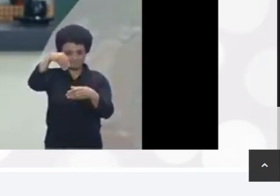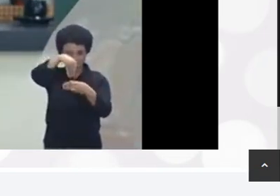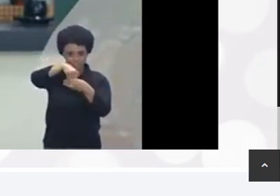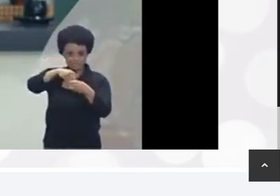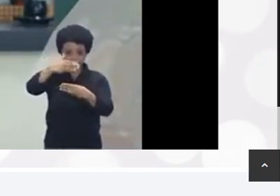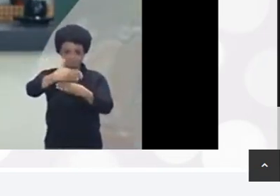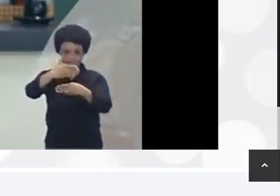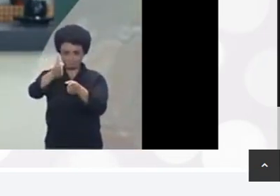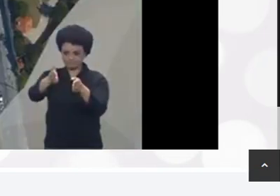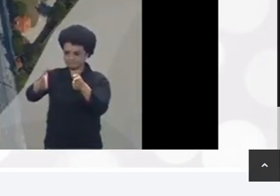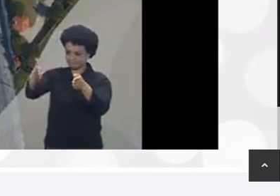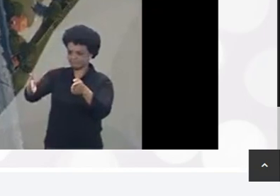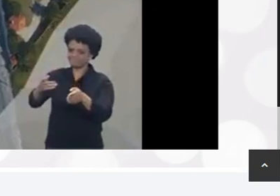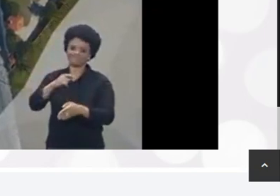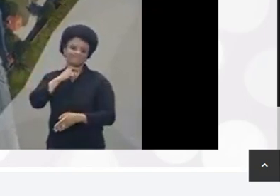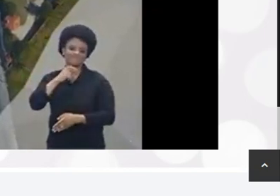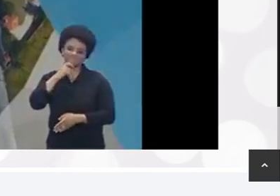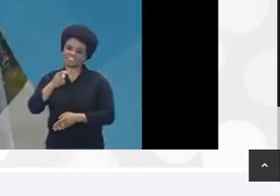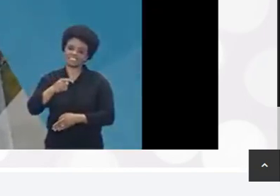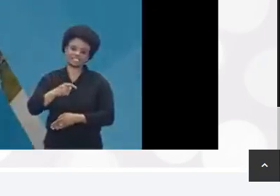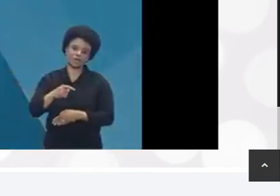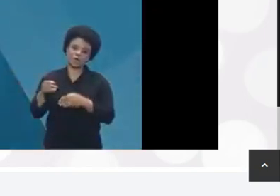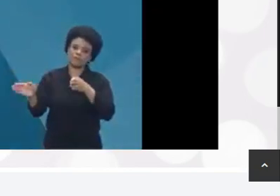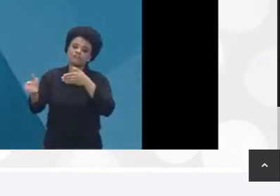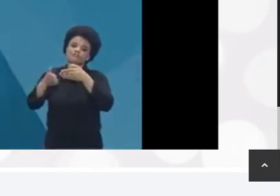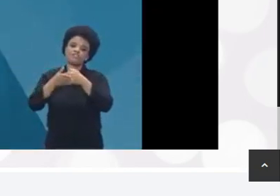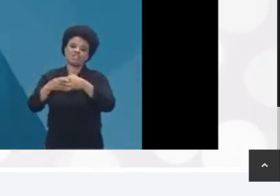fechar com a placa verde, que a gente chama.